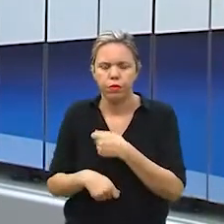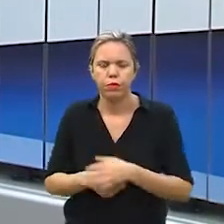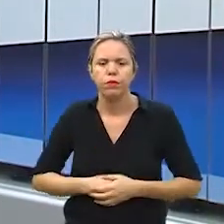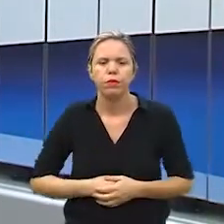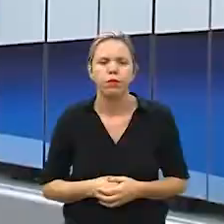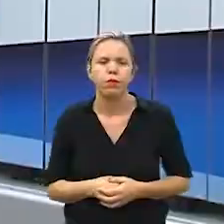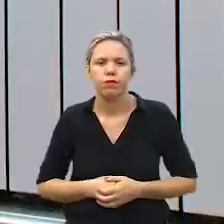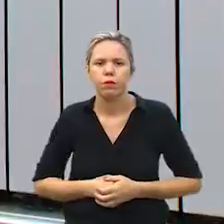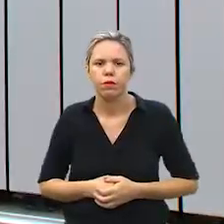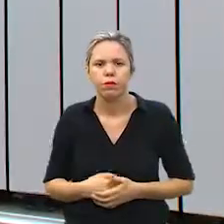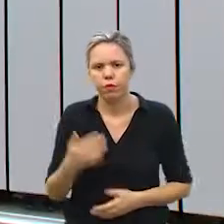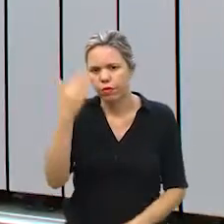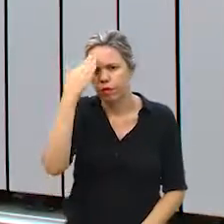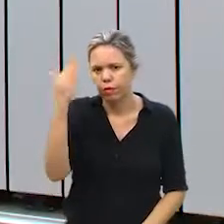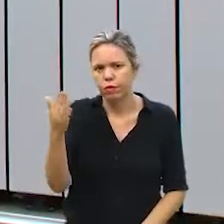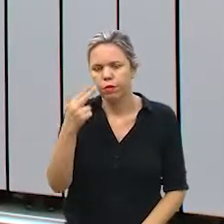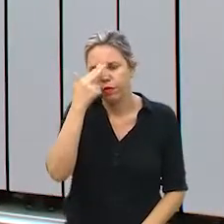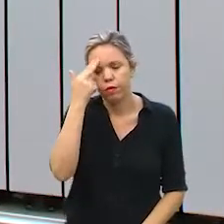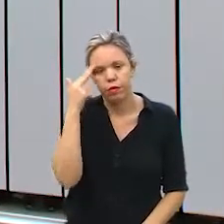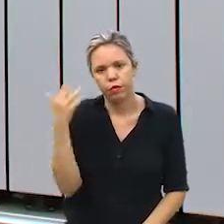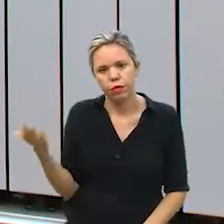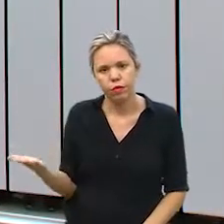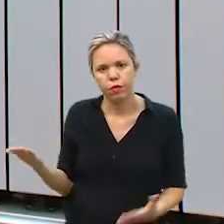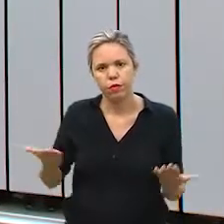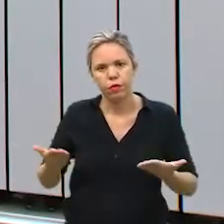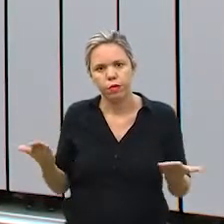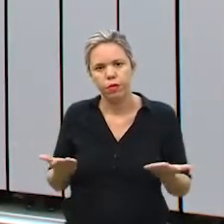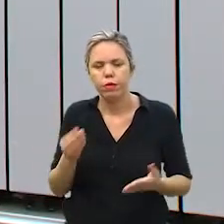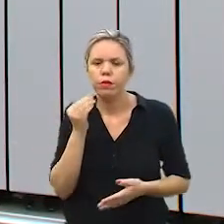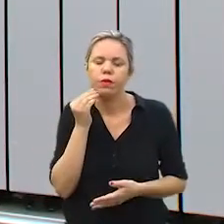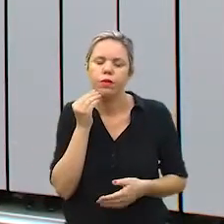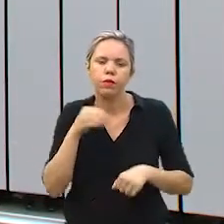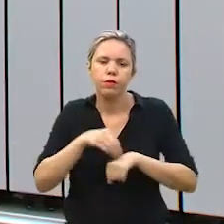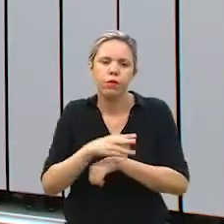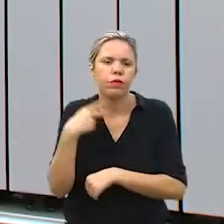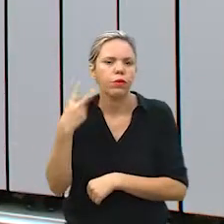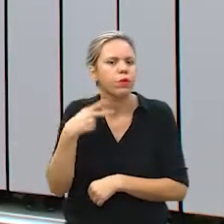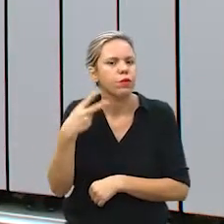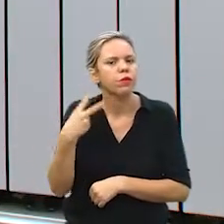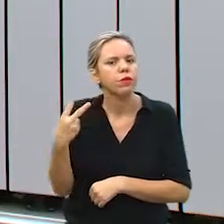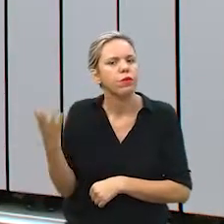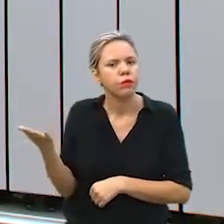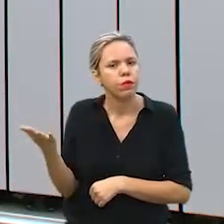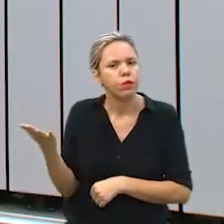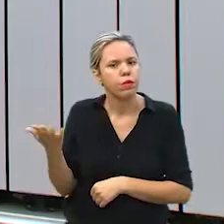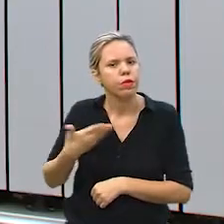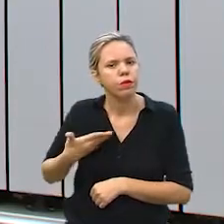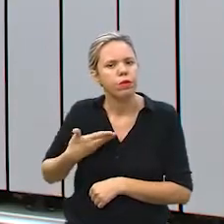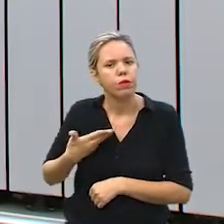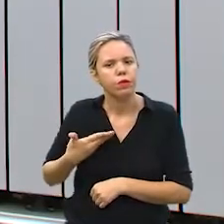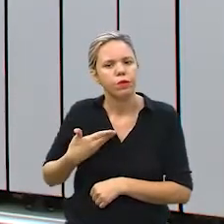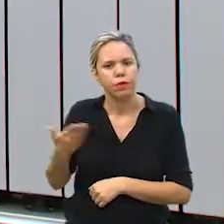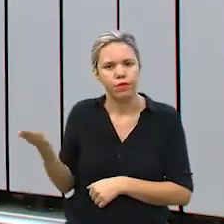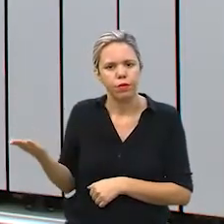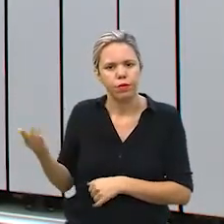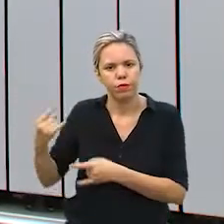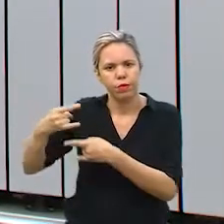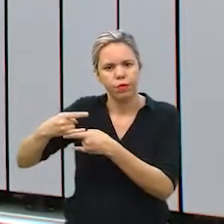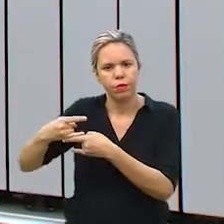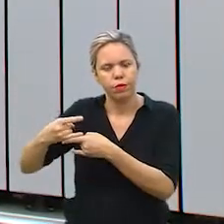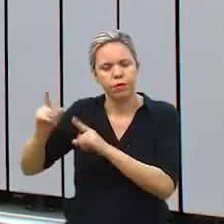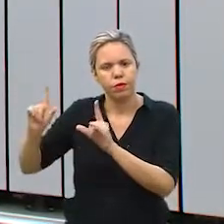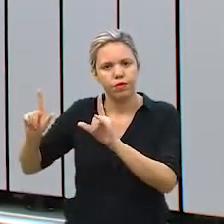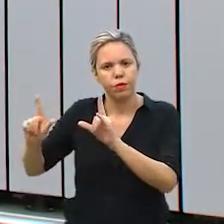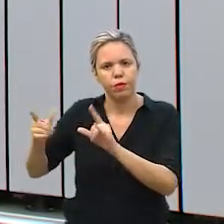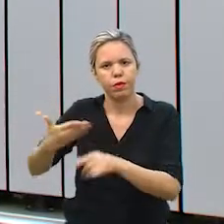Arnaldo. Quero agradecer o Gabriel, né, hoje dando essa oportunidade, o vereador amigo que está lá do outro lado da